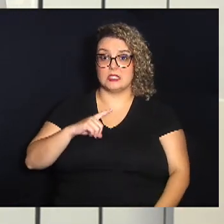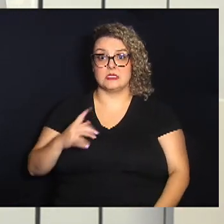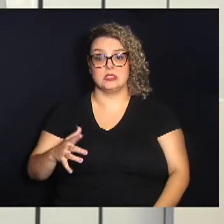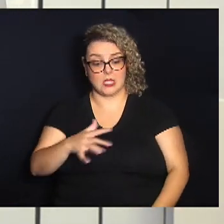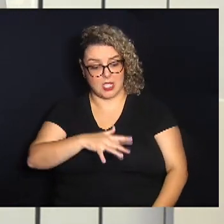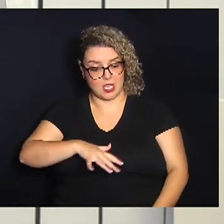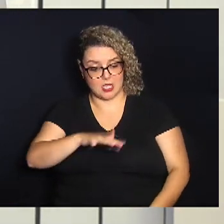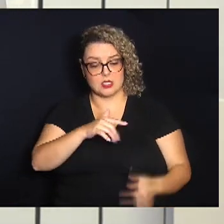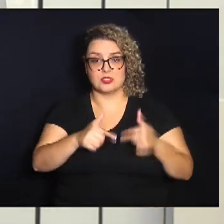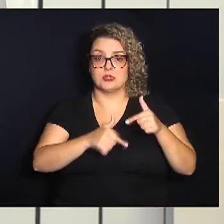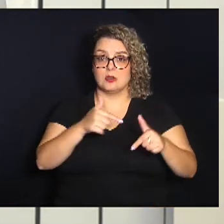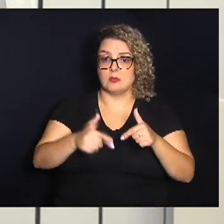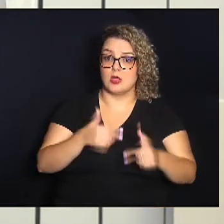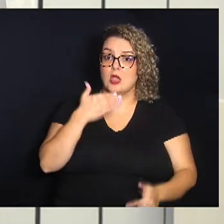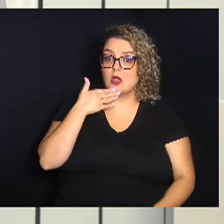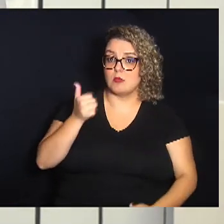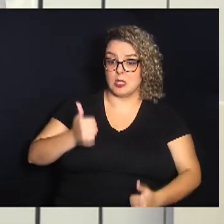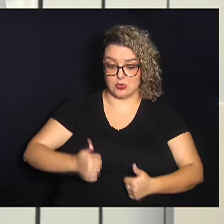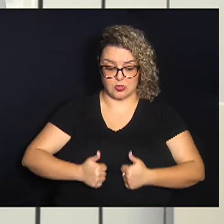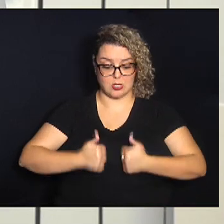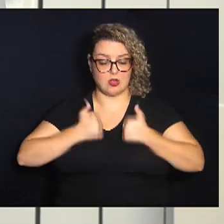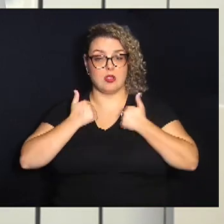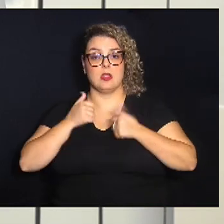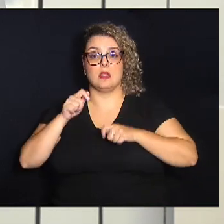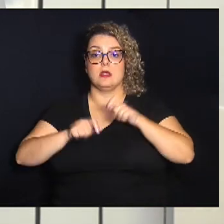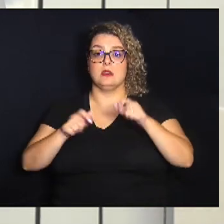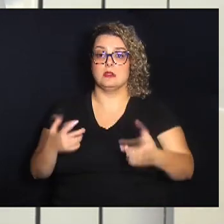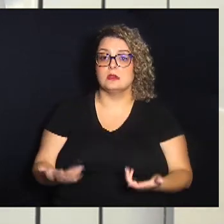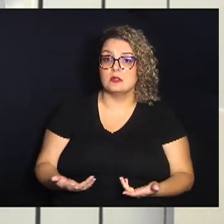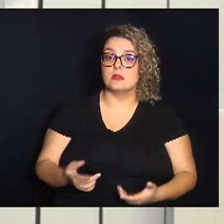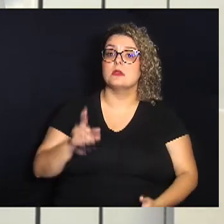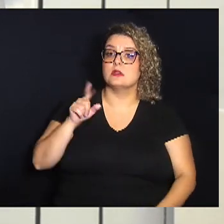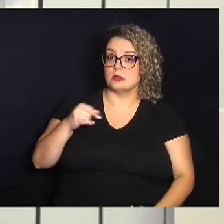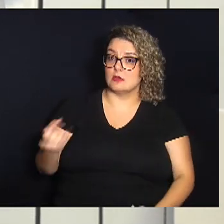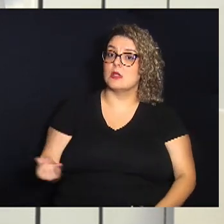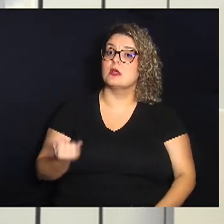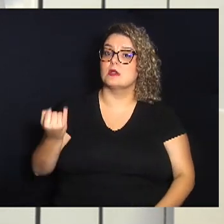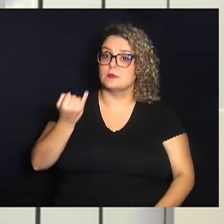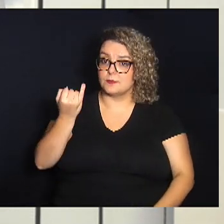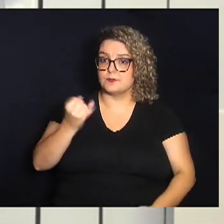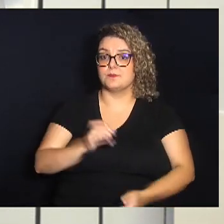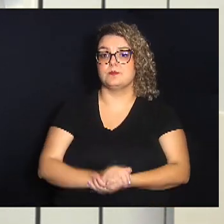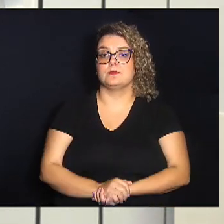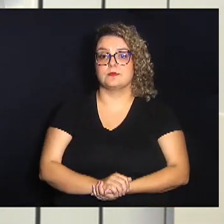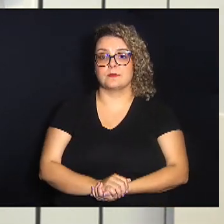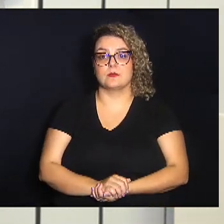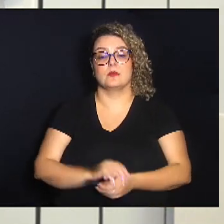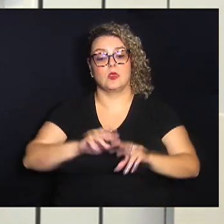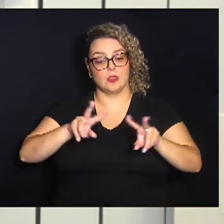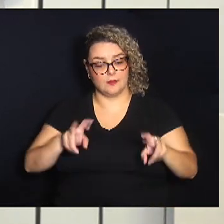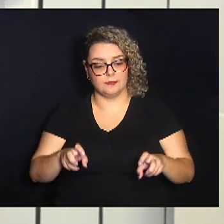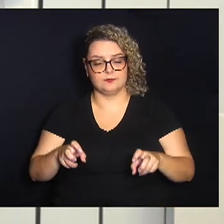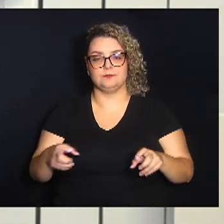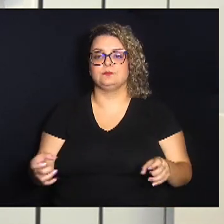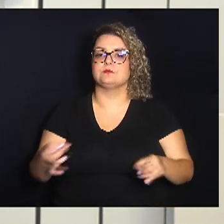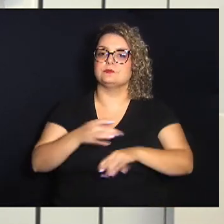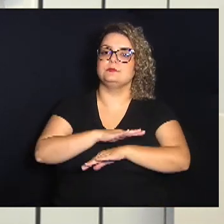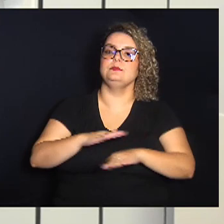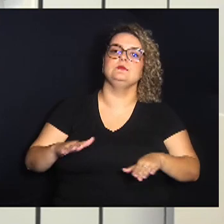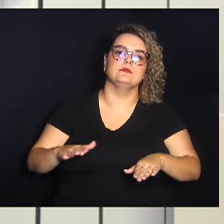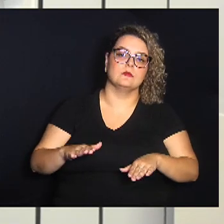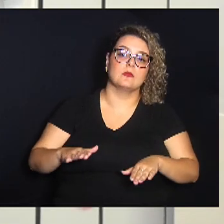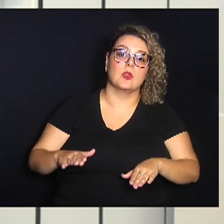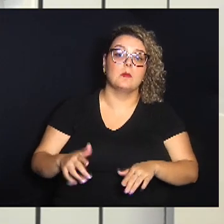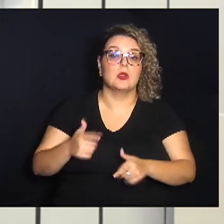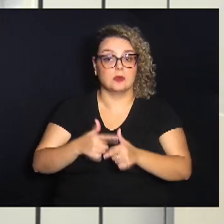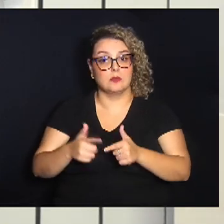de trabalho, melhor a autoestima da pessoa. Então é muito importante esta questão no combate ao analfabetismo,